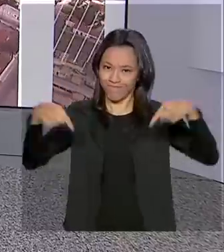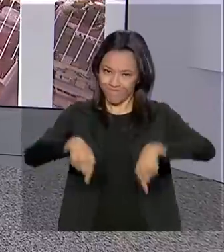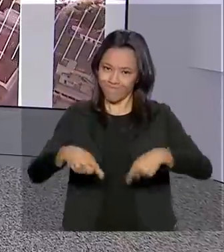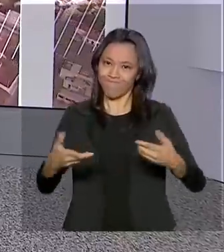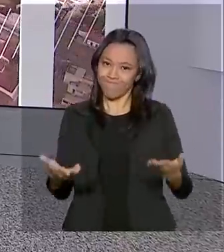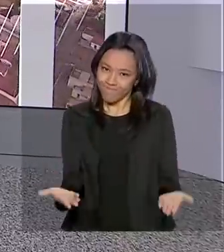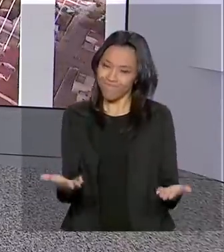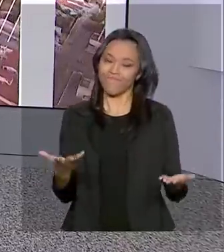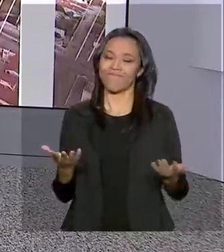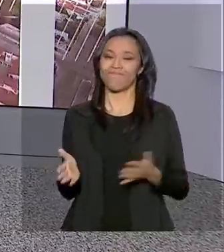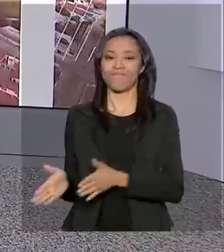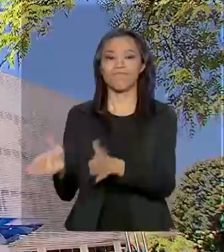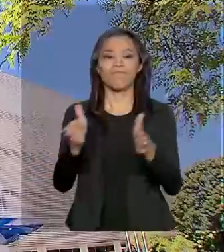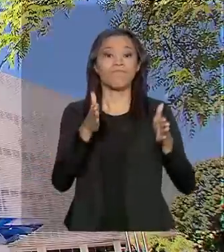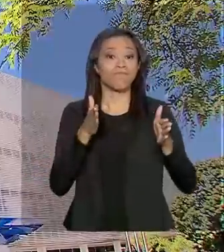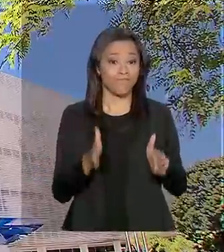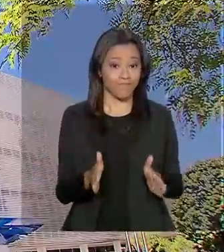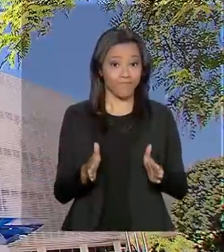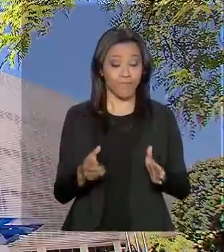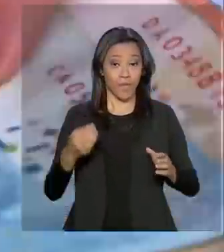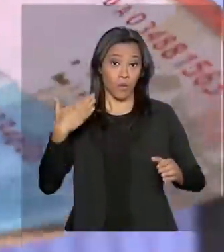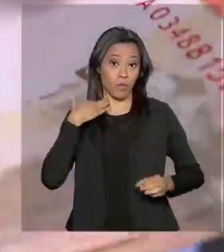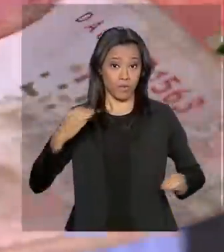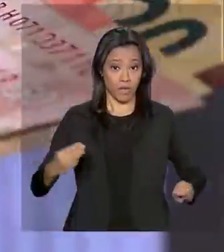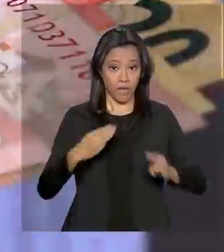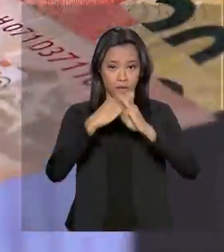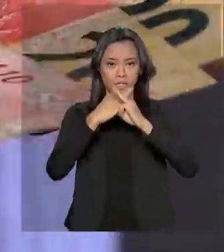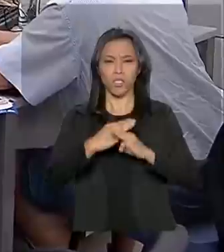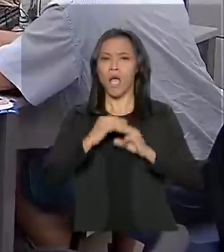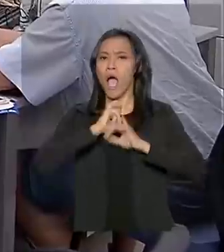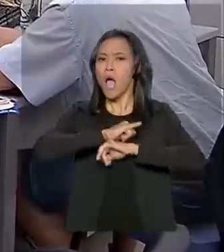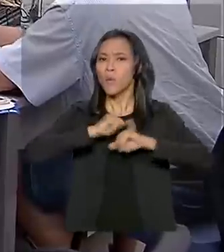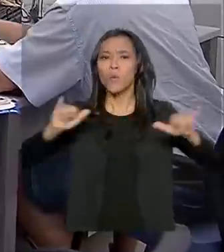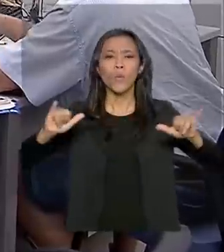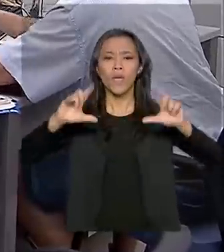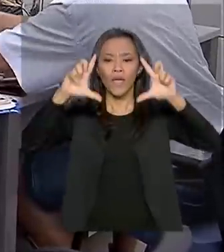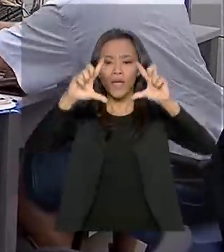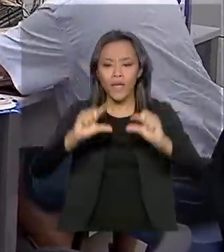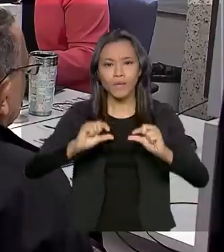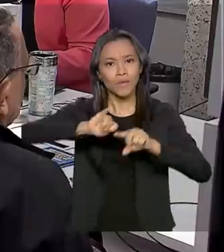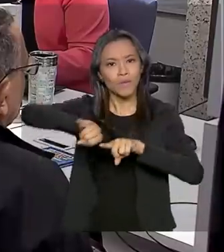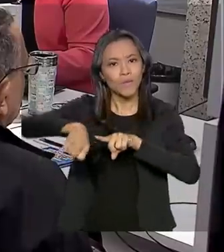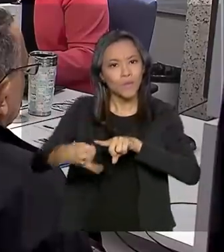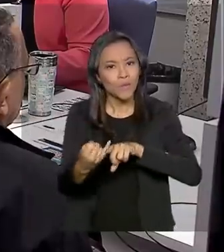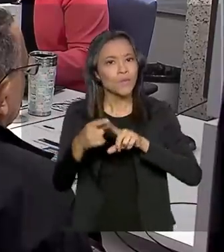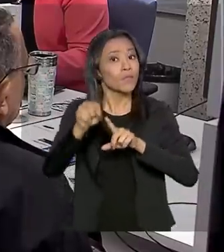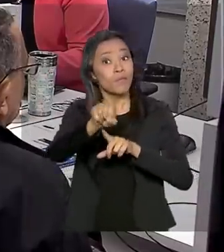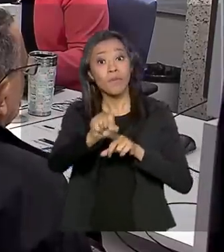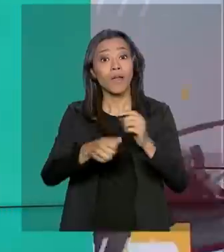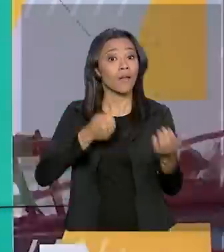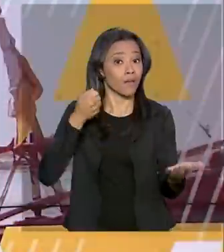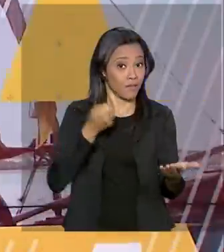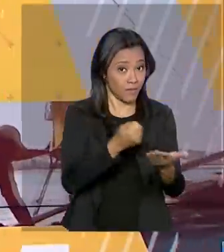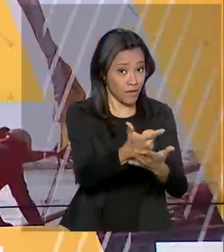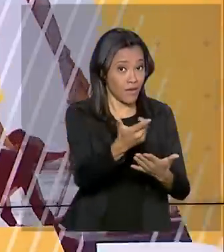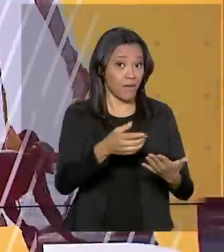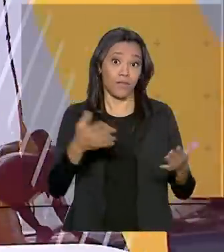desta edição do brasil em dia caixa anuncia redução de juros para crédito imobiliário